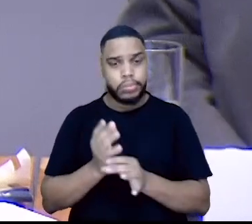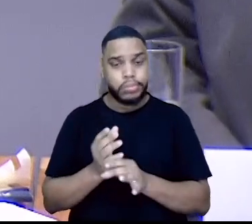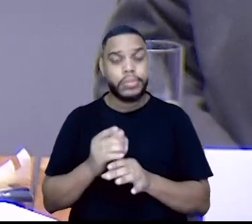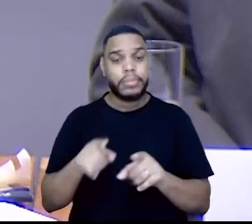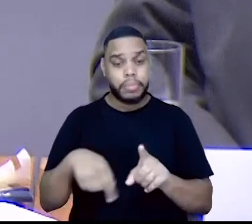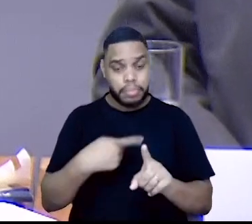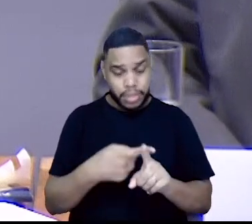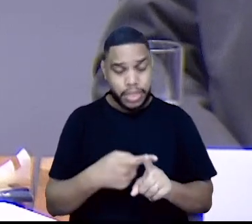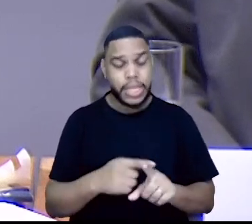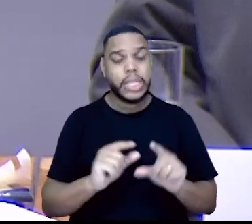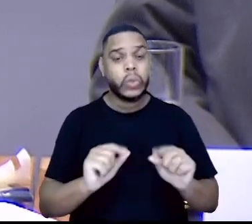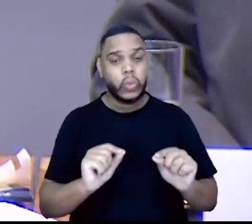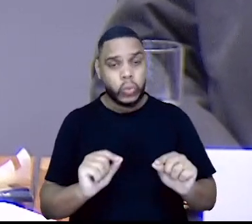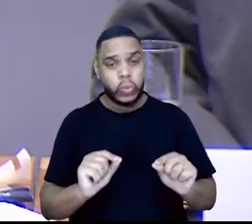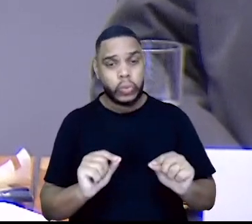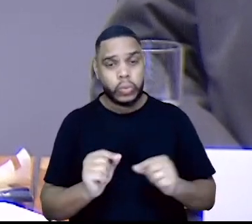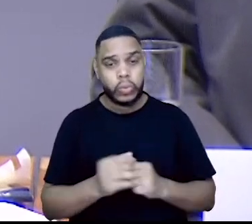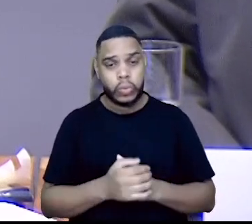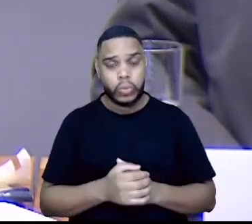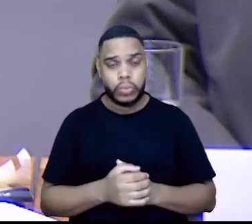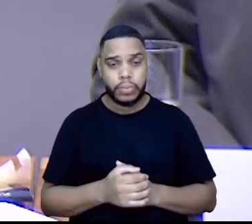recebeu,